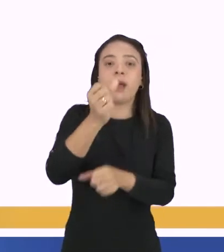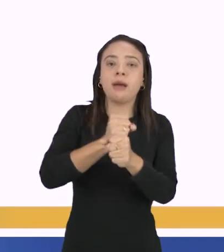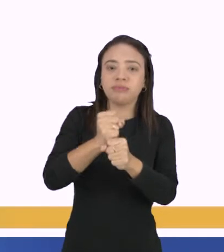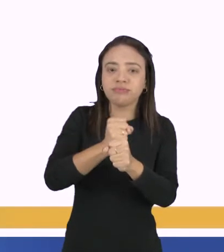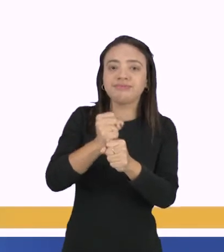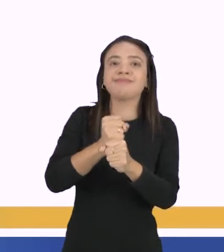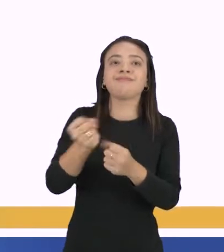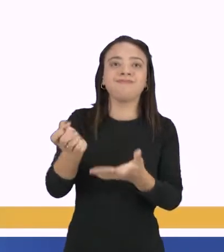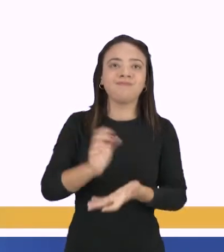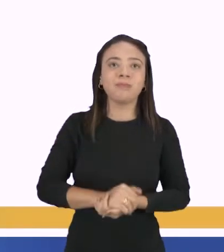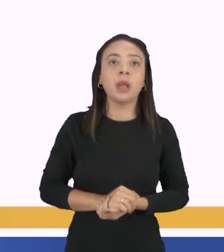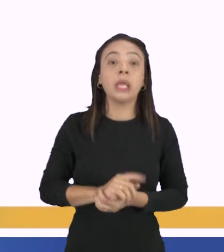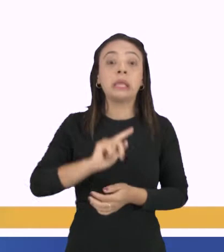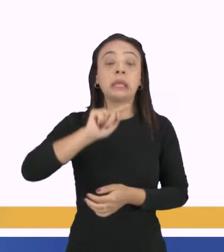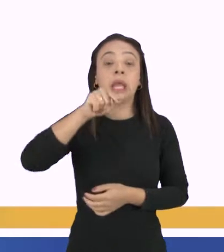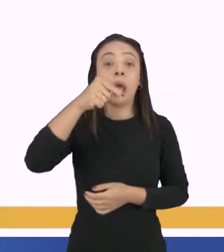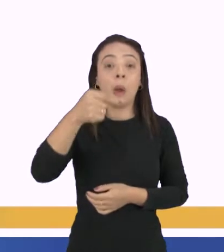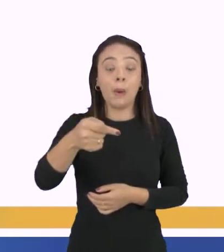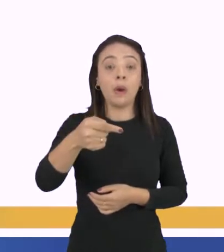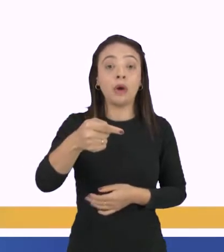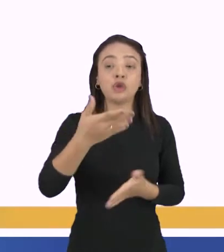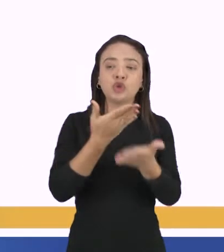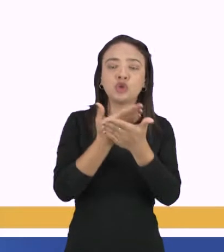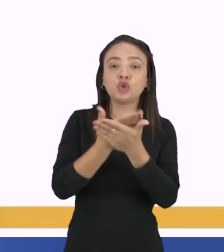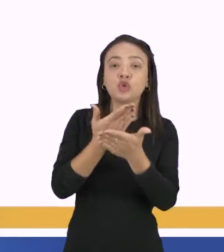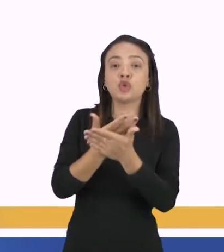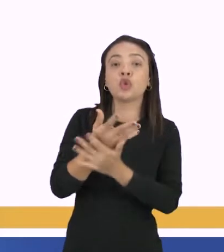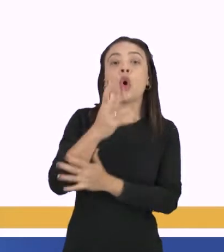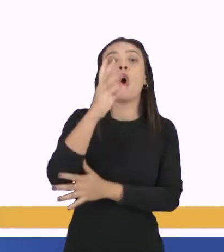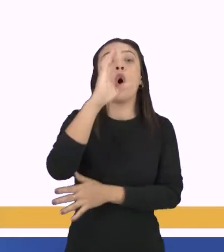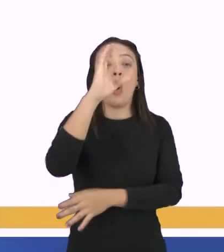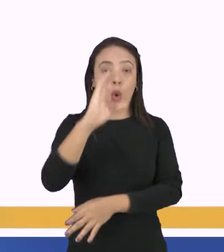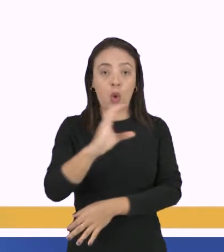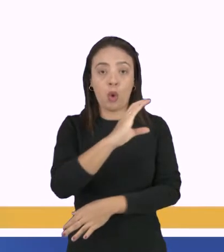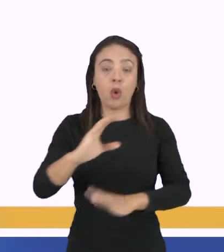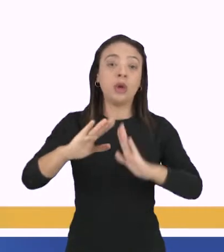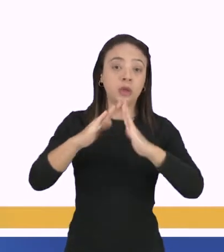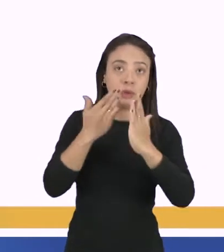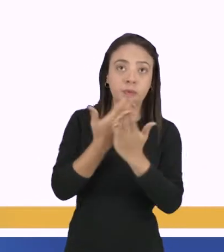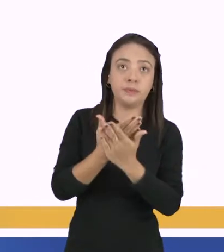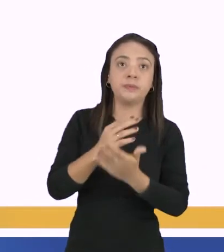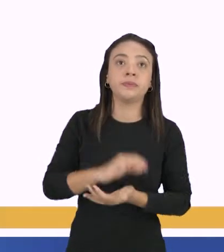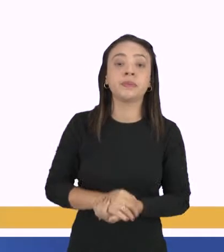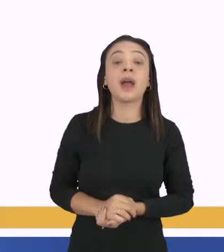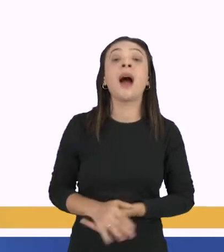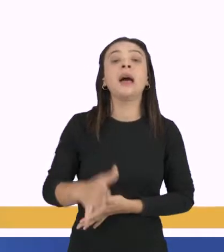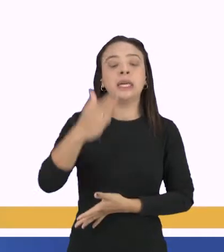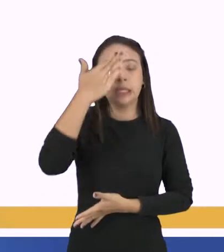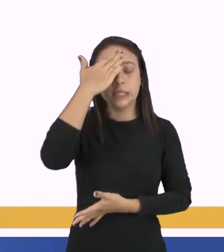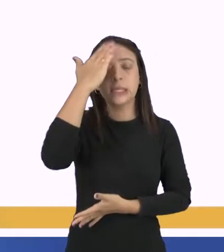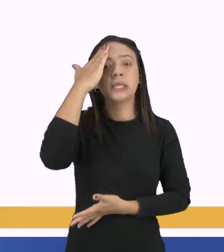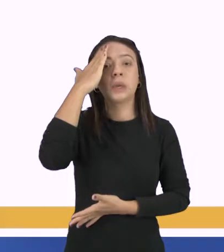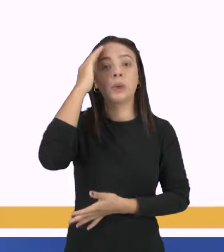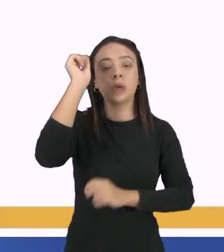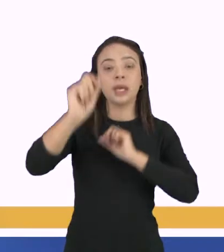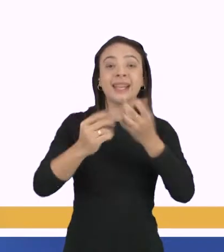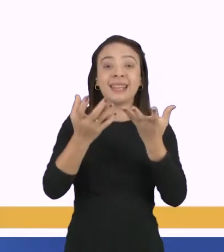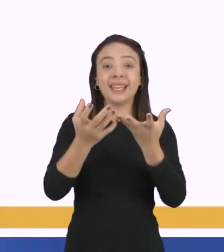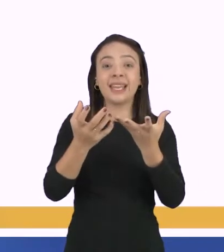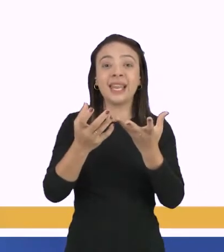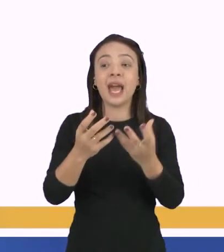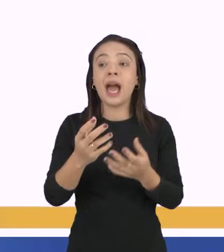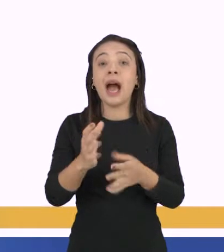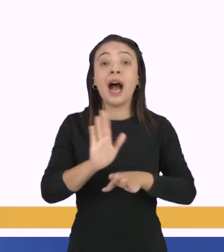e então foi estudar em um mosteiro por 12 anos. Foi quando ele soube que sua vocação era tentar converter todos